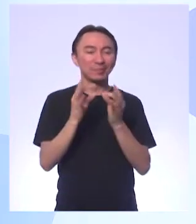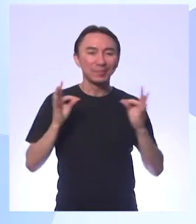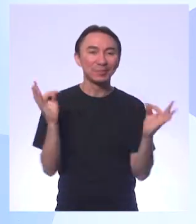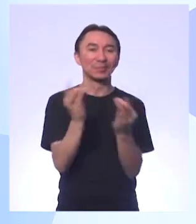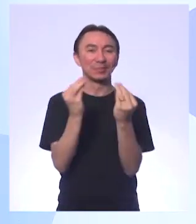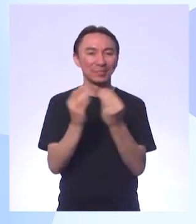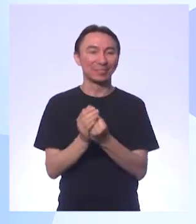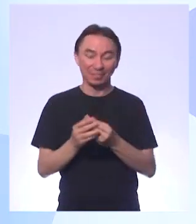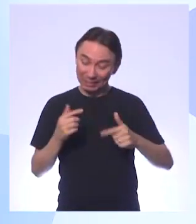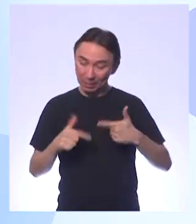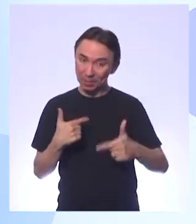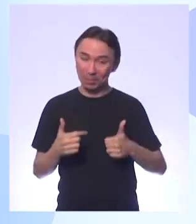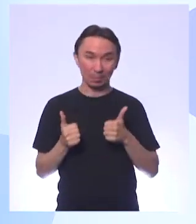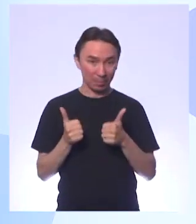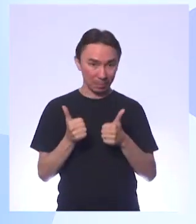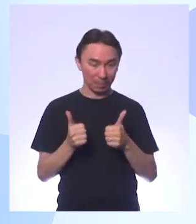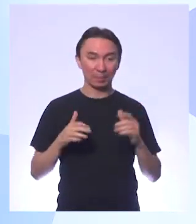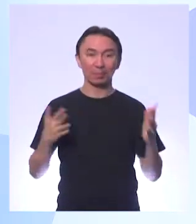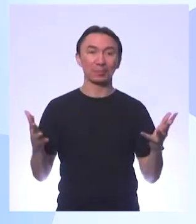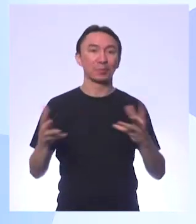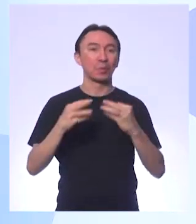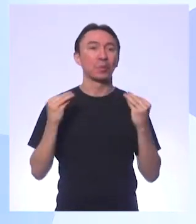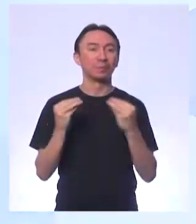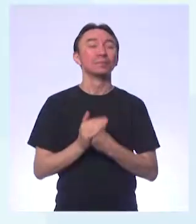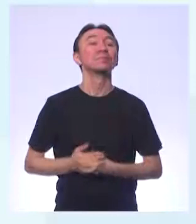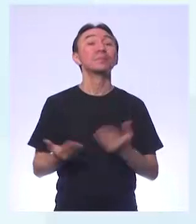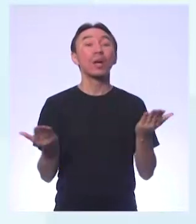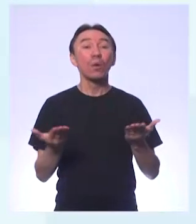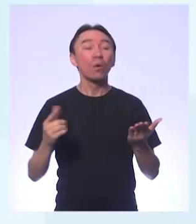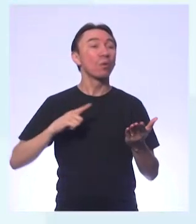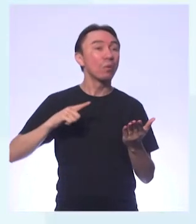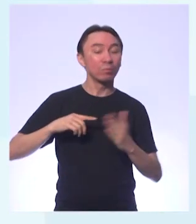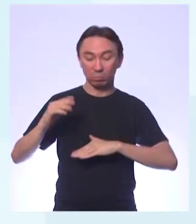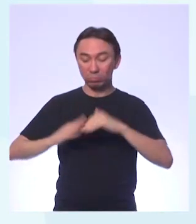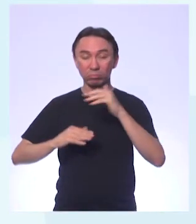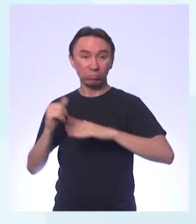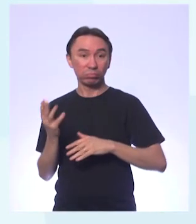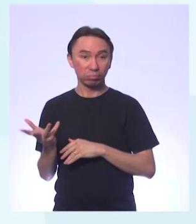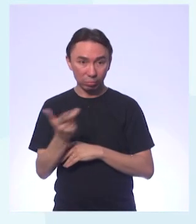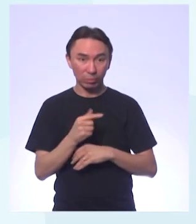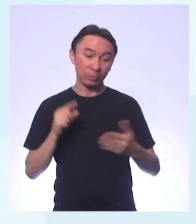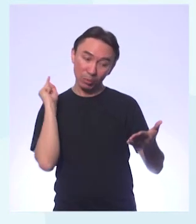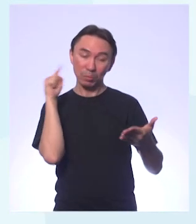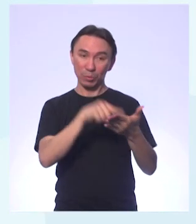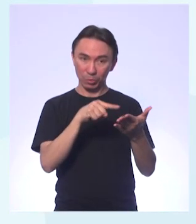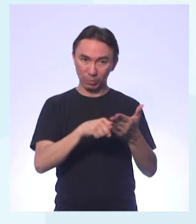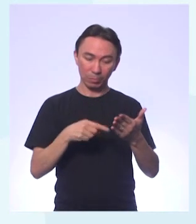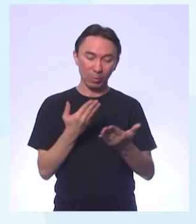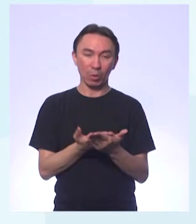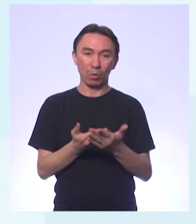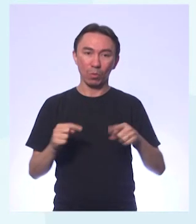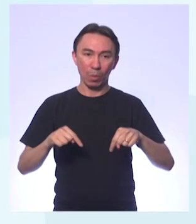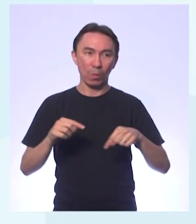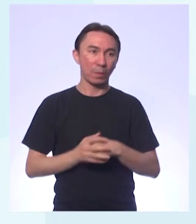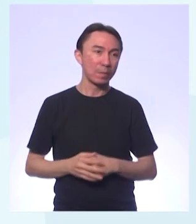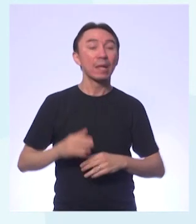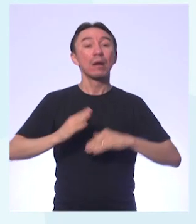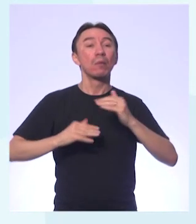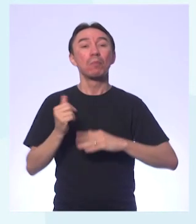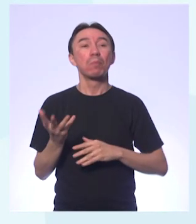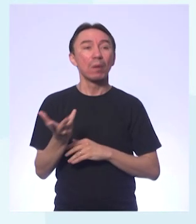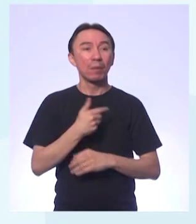vou colocar na tela para vocês a habilidade e o objetivo da nossa aula. Habilidade: analisar os